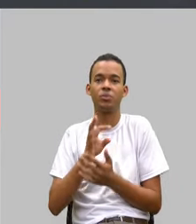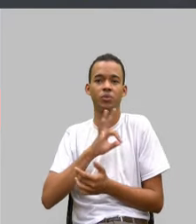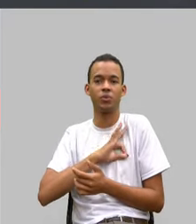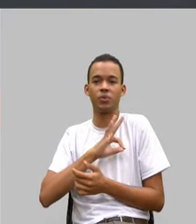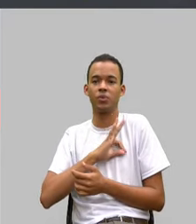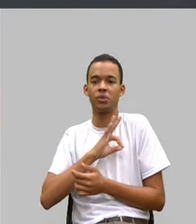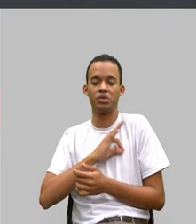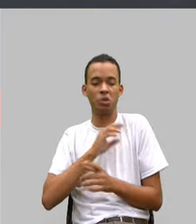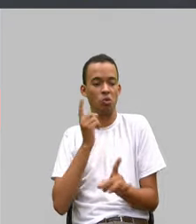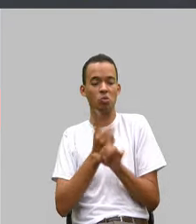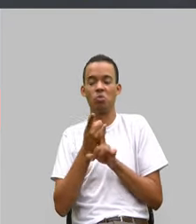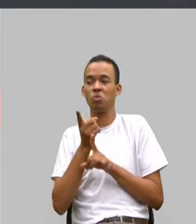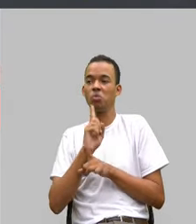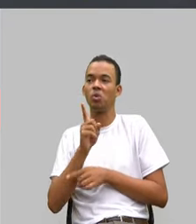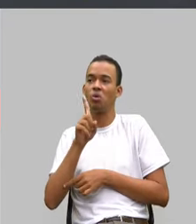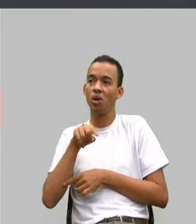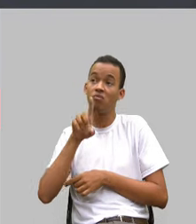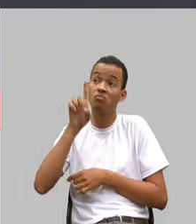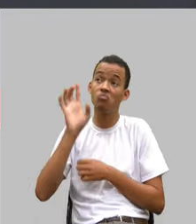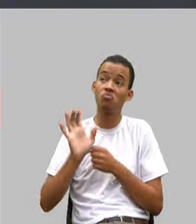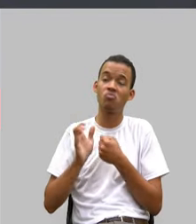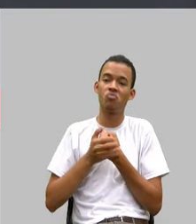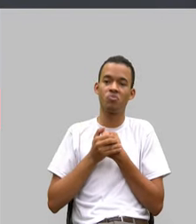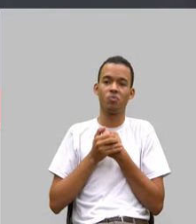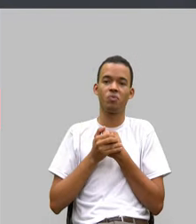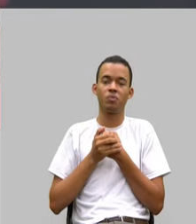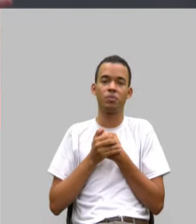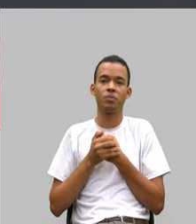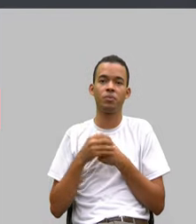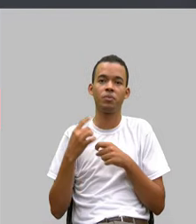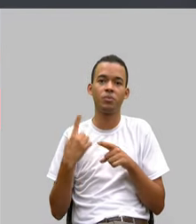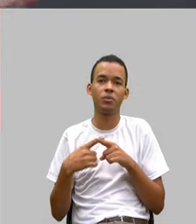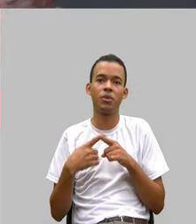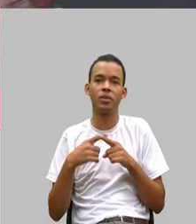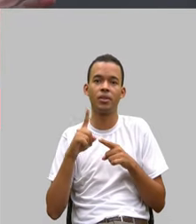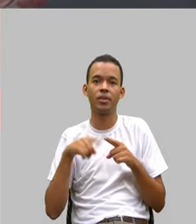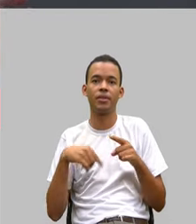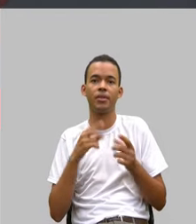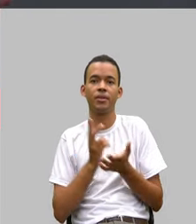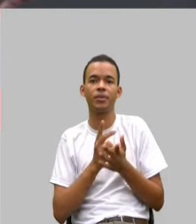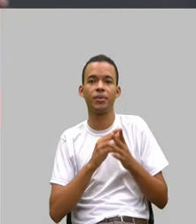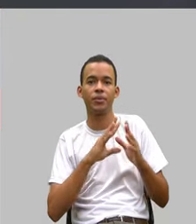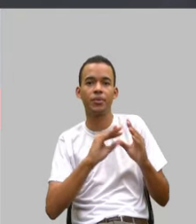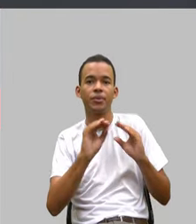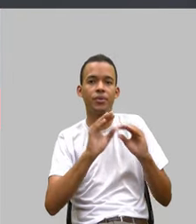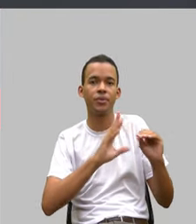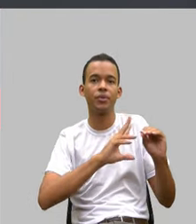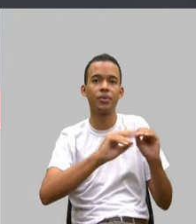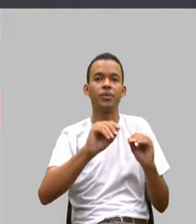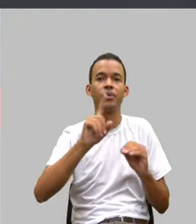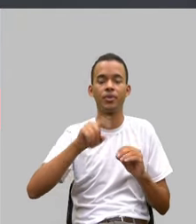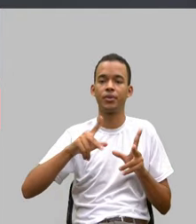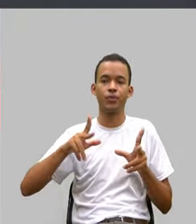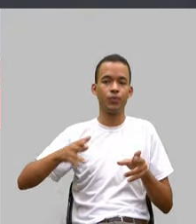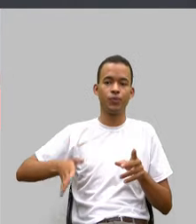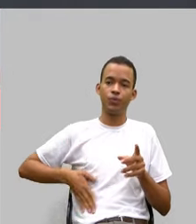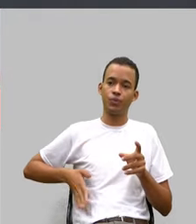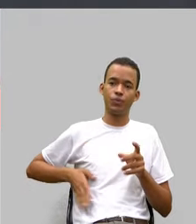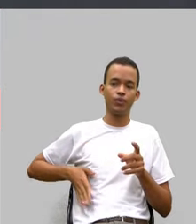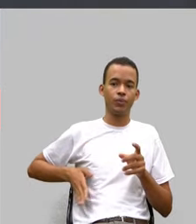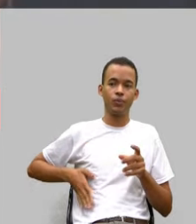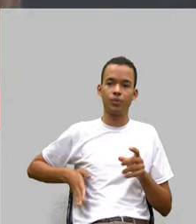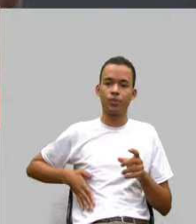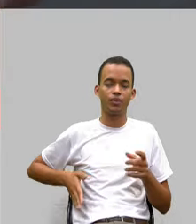então eh é porque infelizmente nós temos que viver fugindo é traficante né uma mãe atípica ser conhecida como